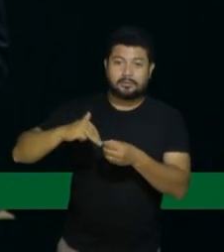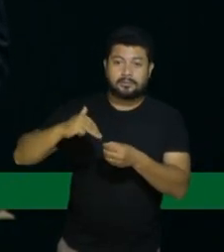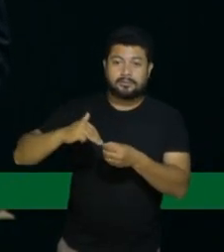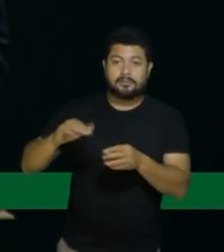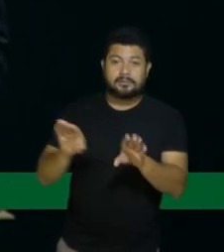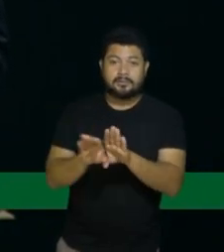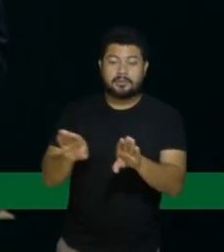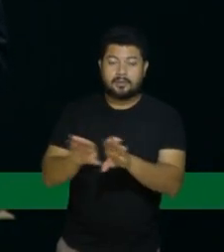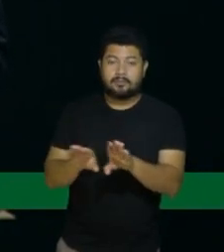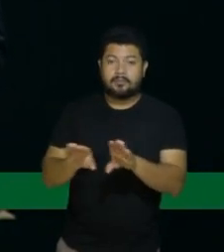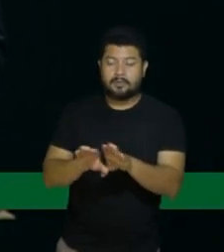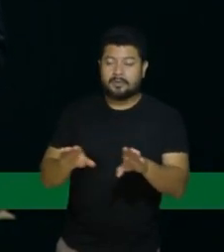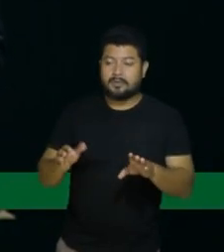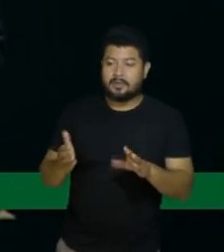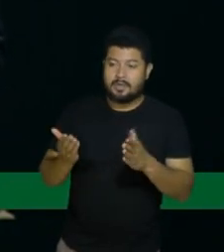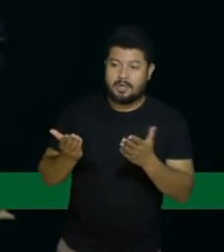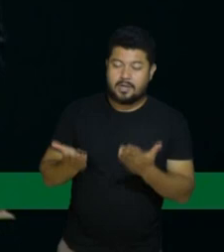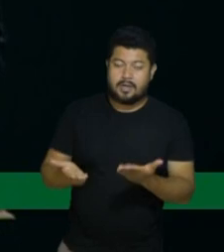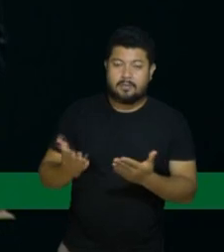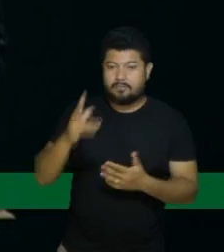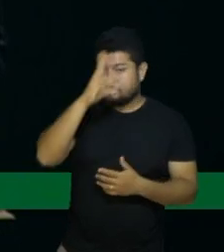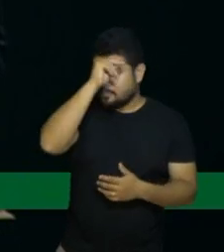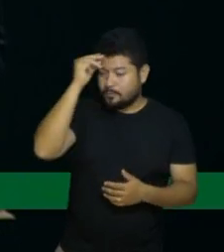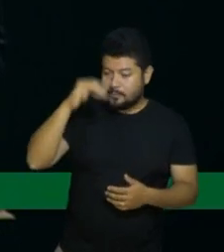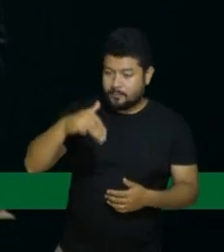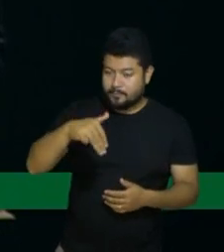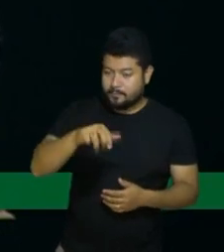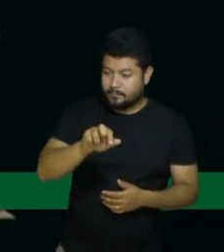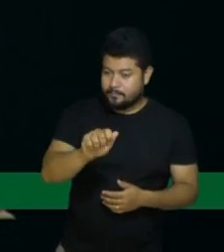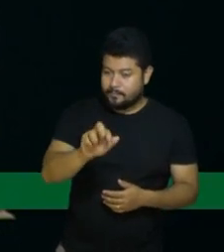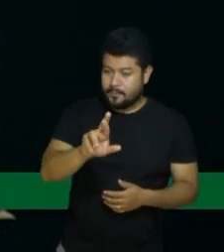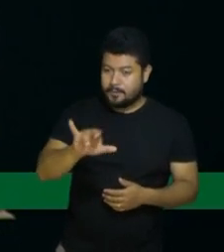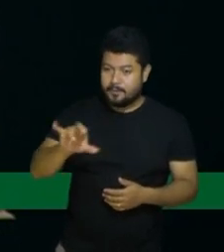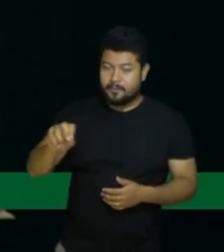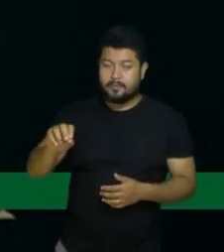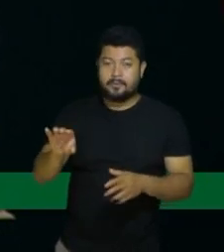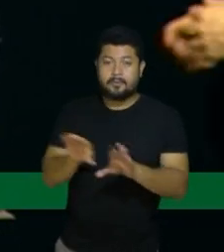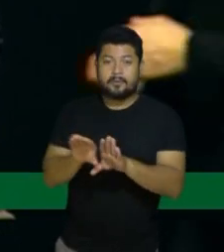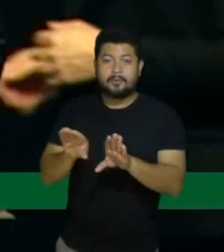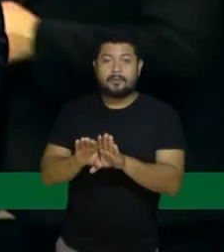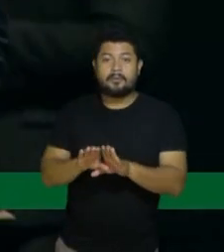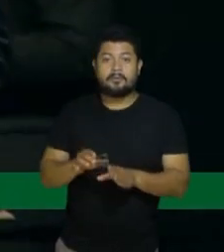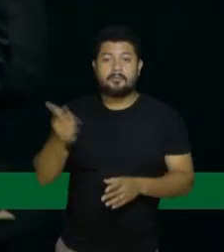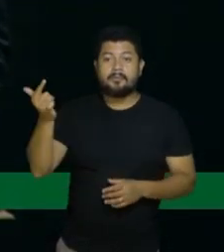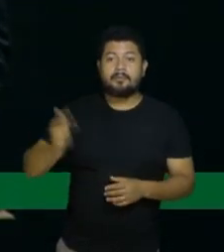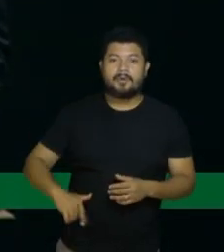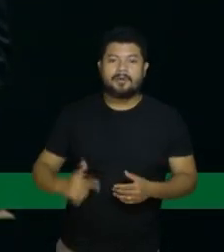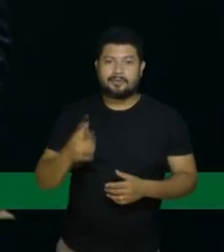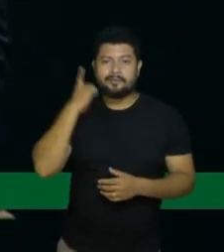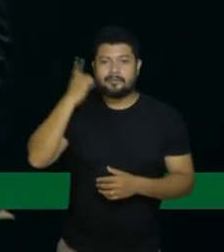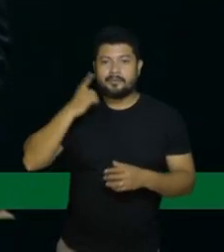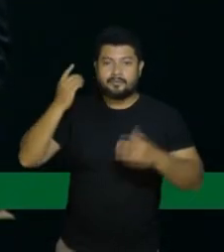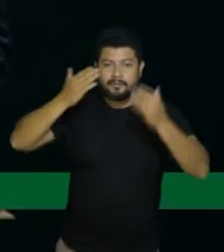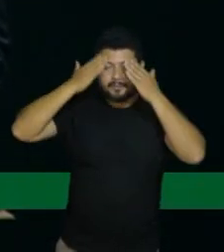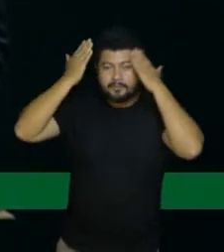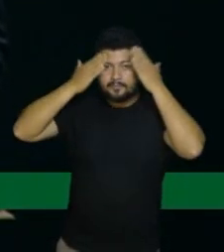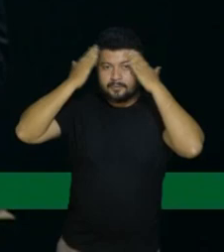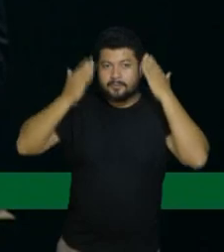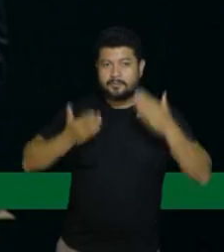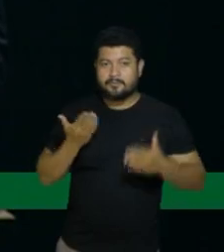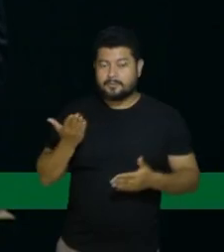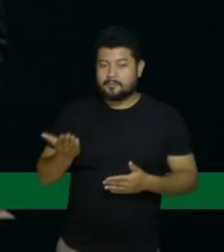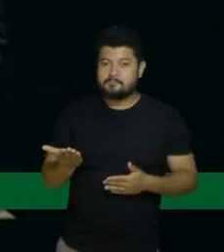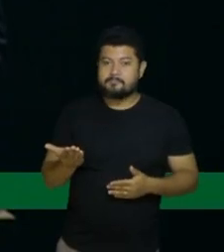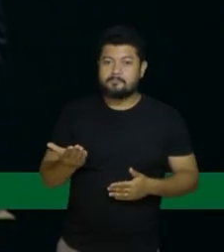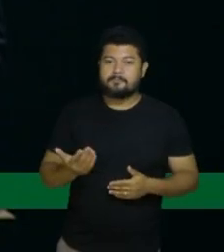Mário E também dout e também Deputado José Milton cheffer o senhor que é tão né